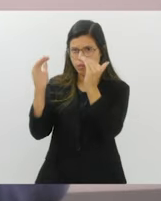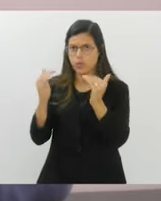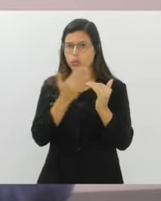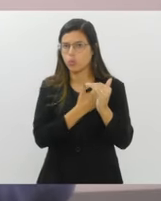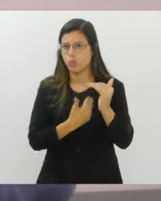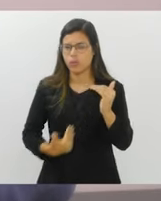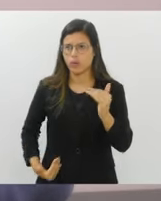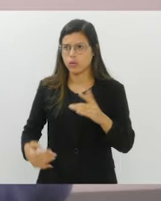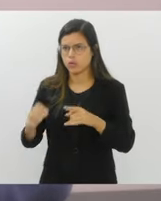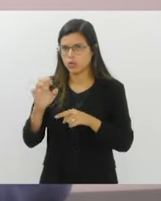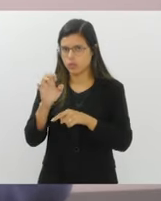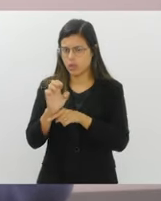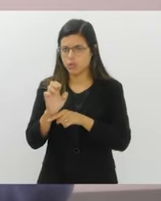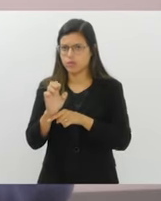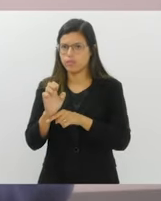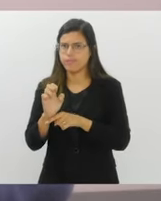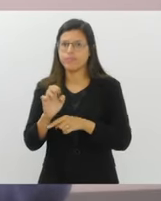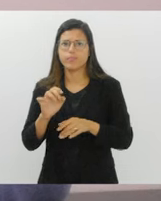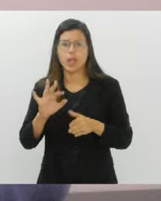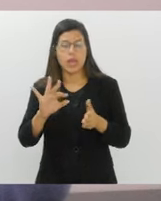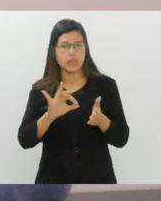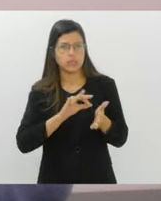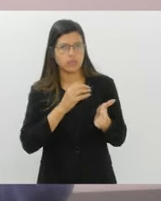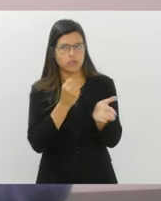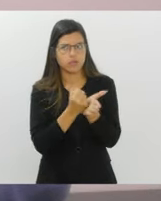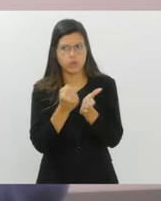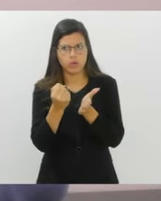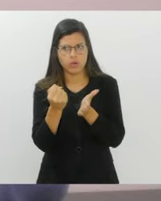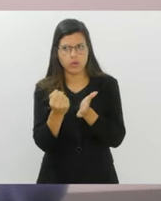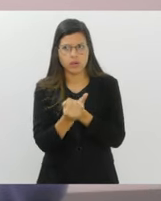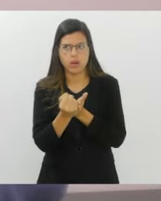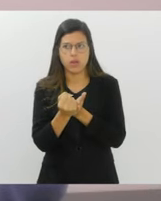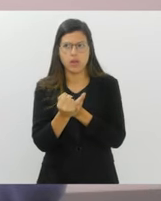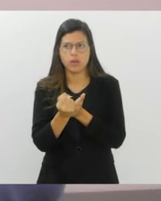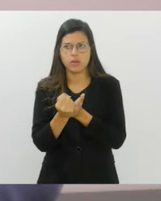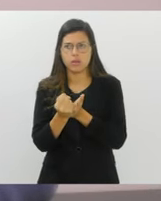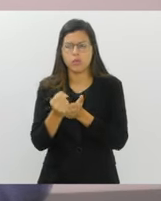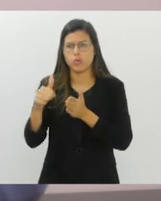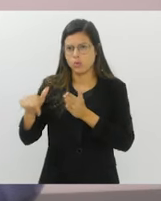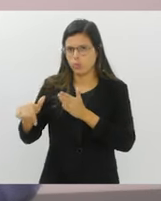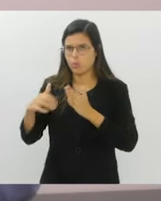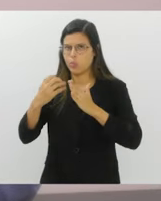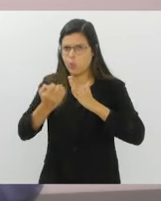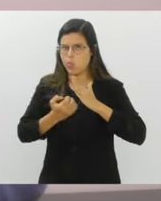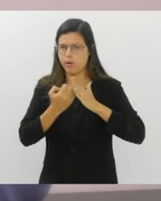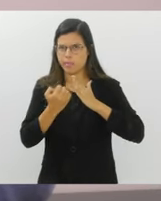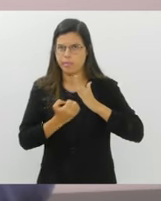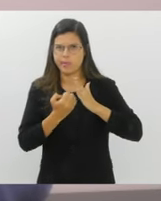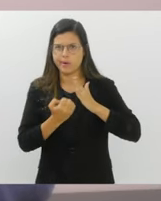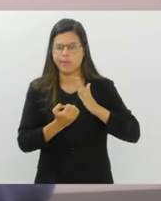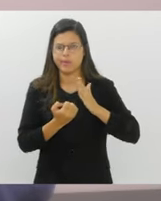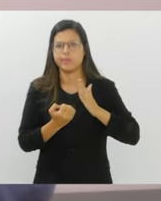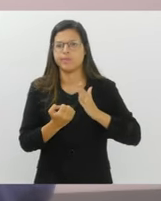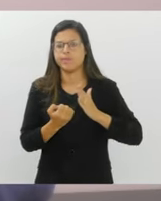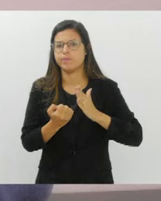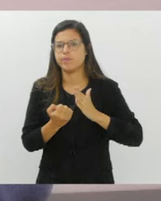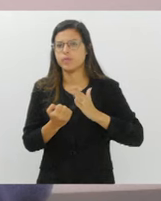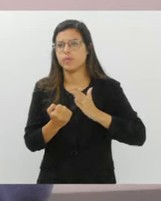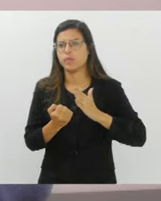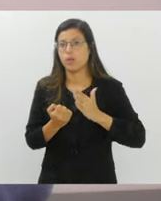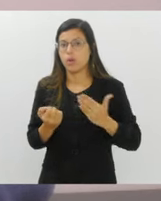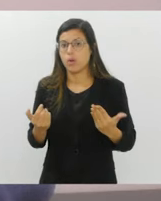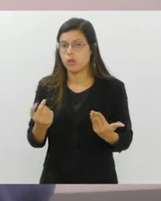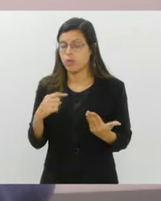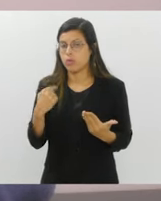uma vez assinado o contrato, né, de concessionária do governo do Estado com a Supervia, o que a gente tem